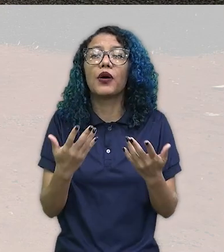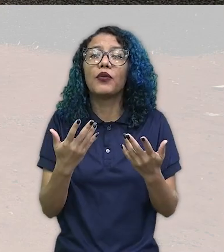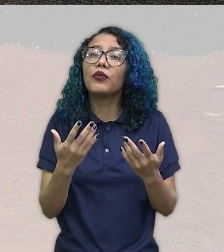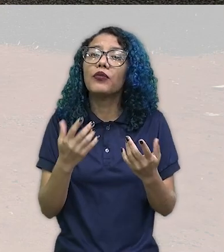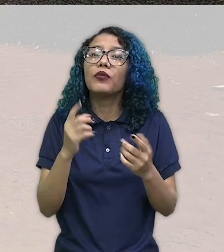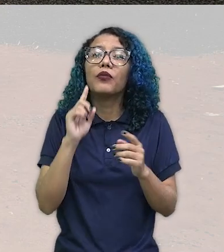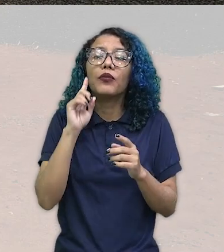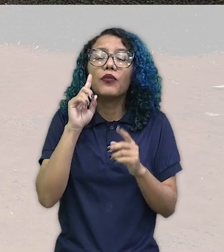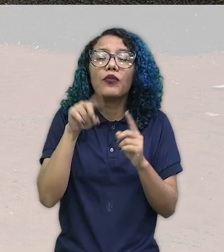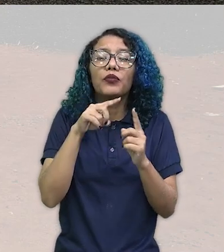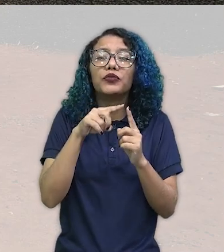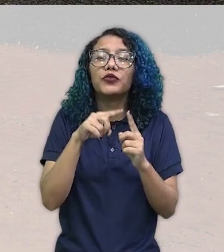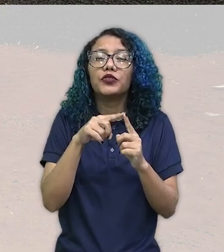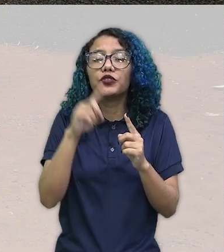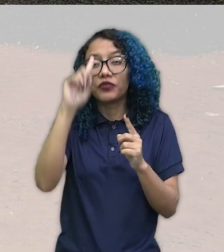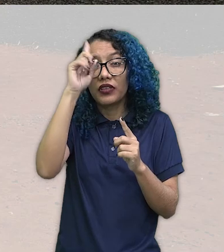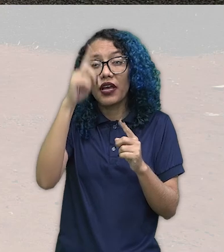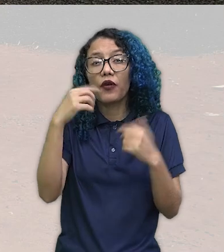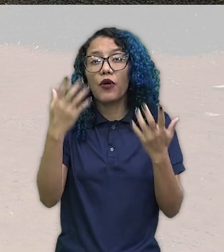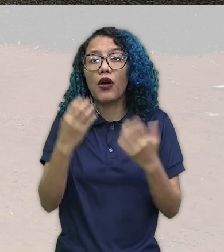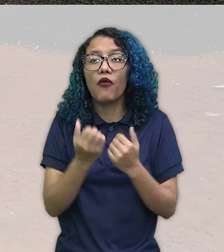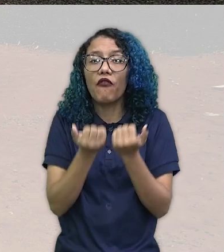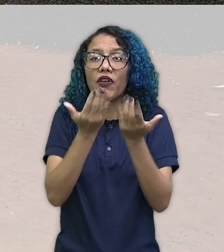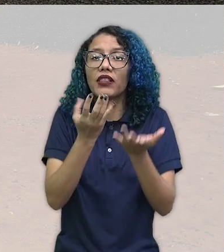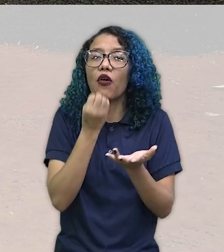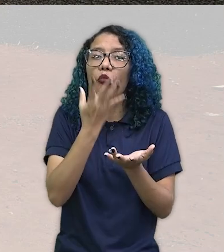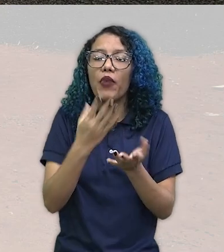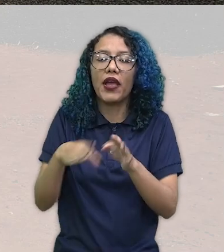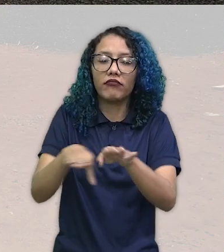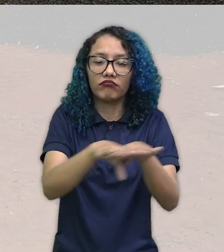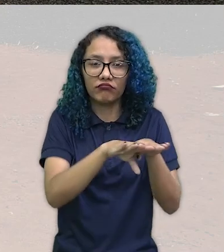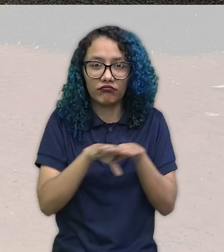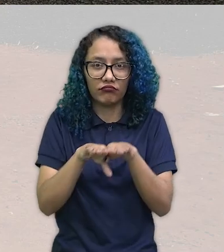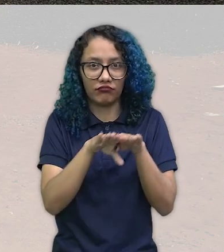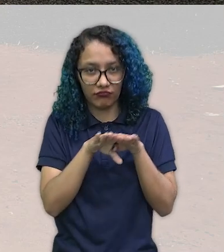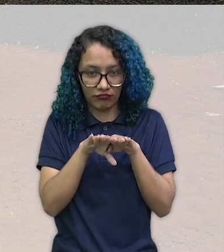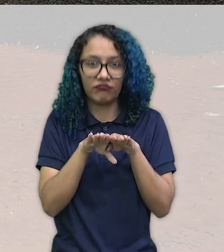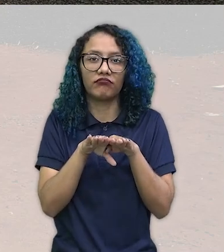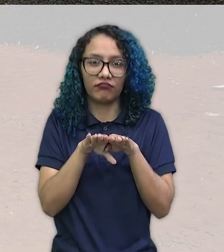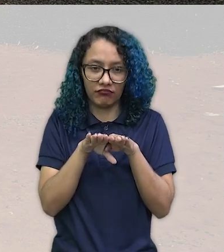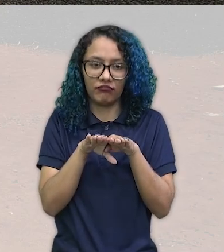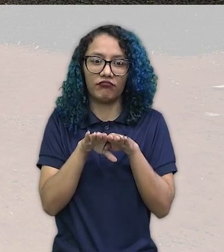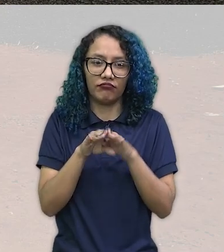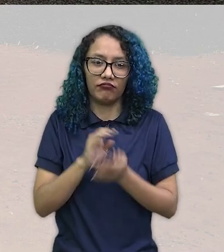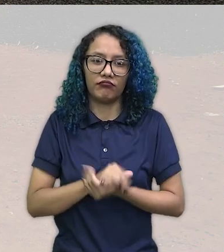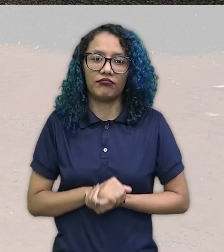quê? A ideia de bem comum, tá bom? Então,